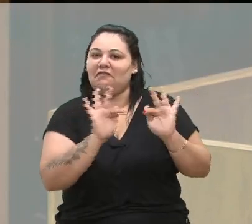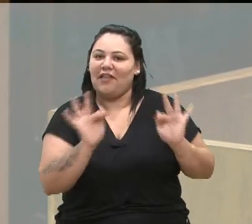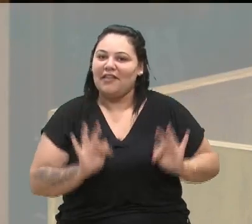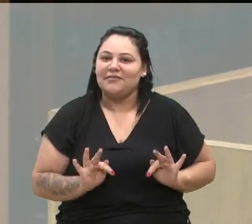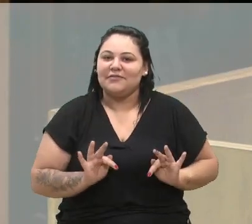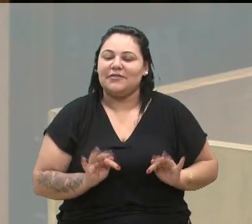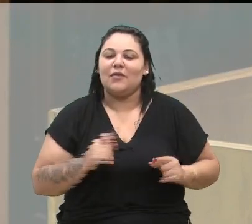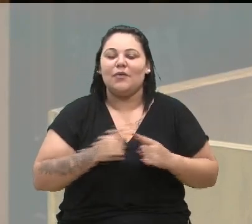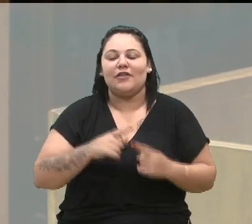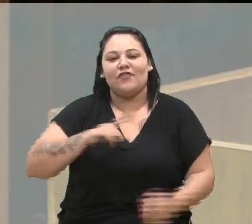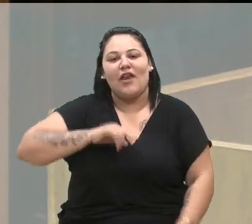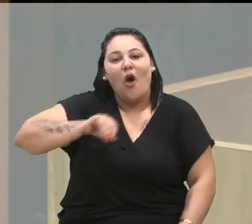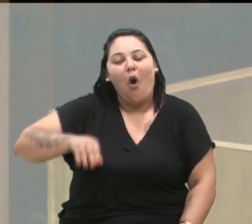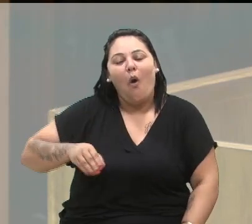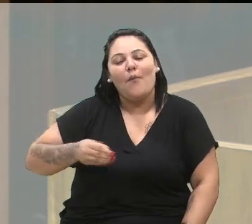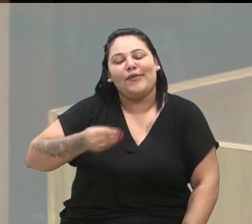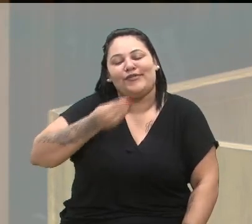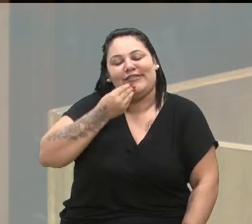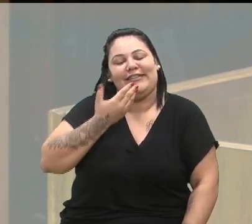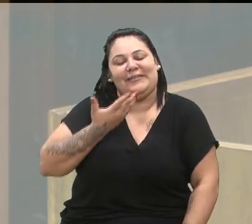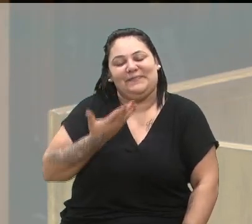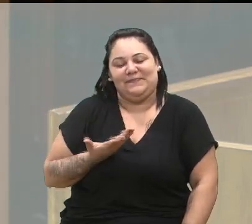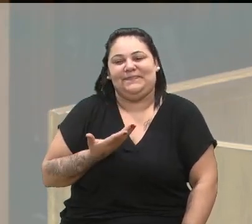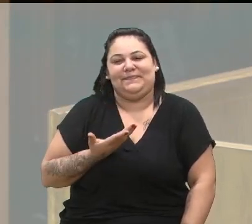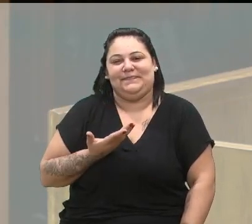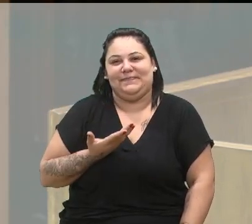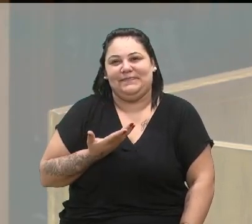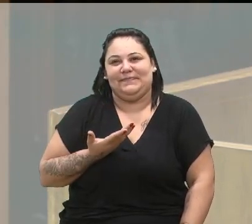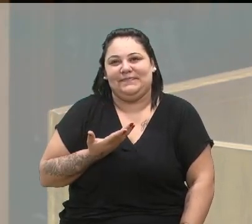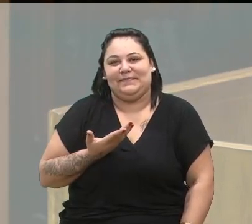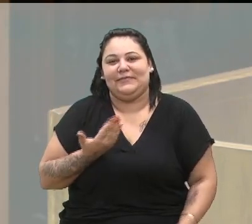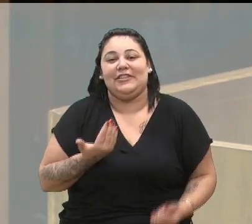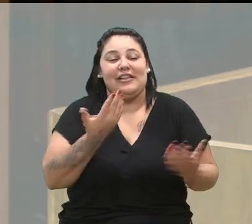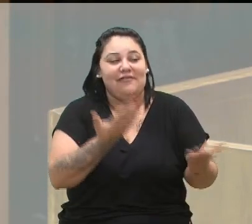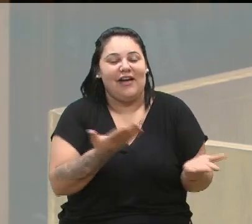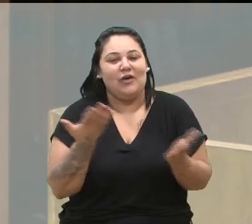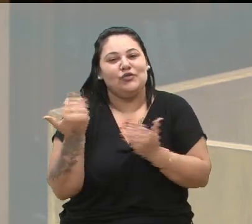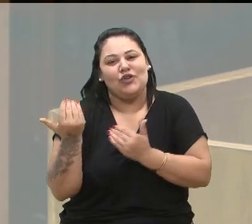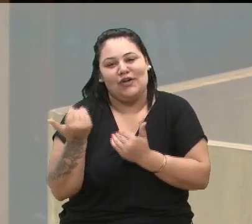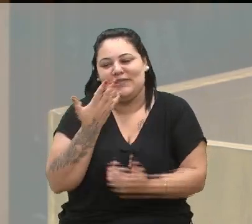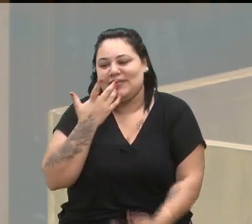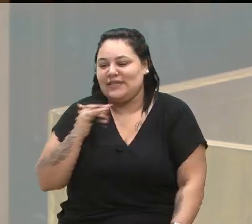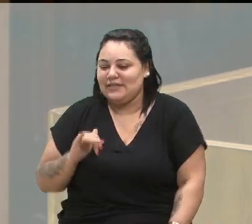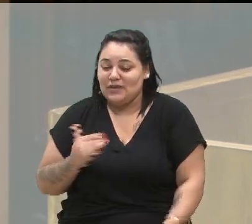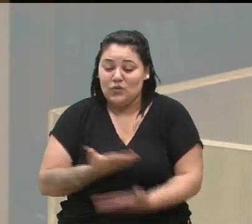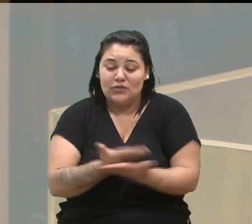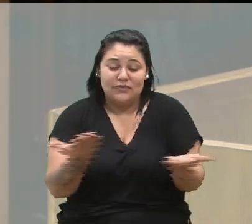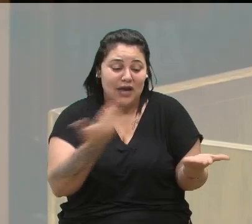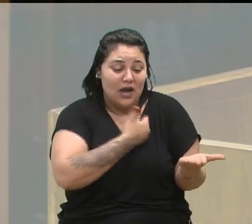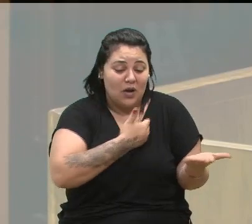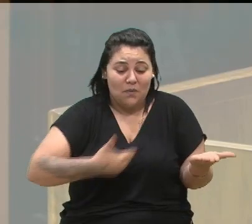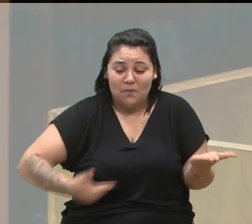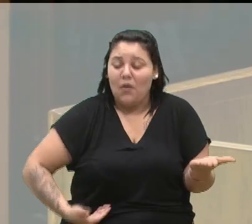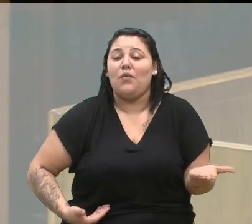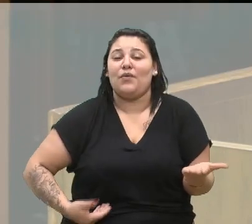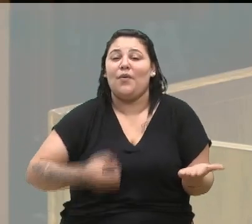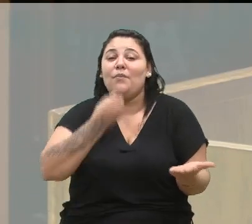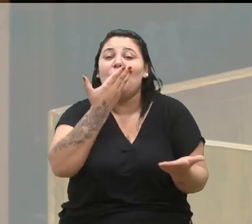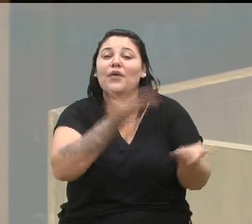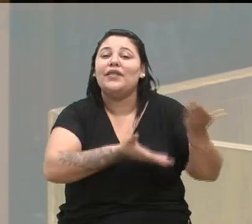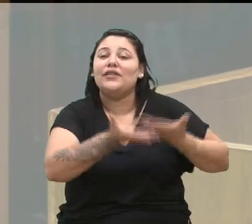a oportunidade de levar as suas crianças, seus adolescentes para um espaço público, serem bem